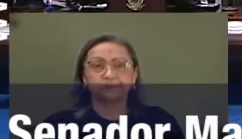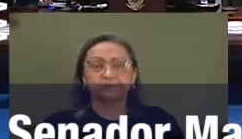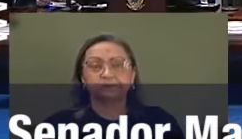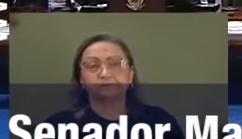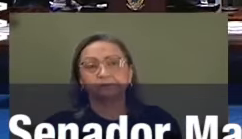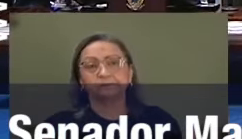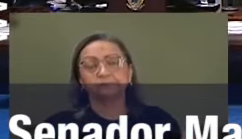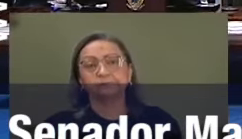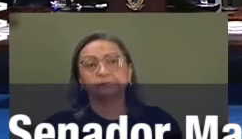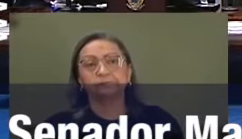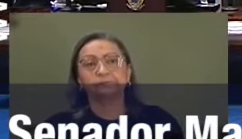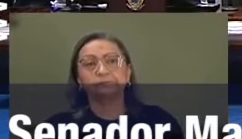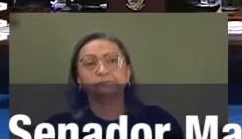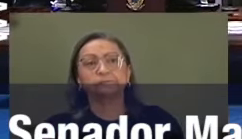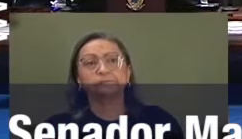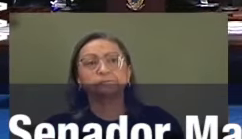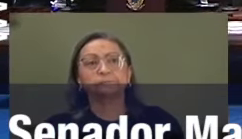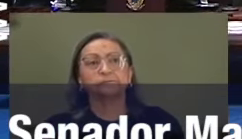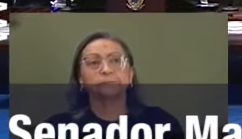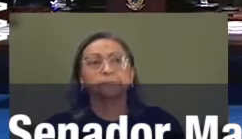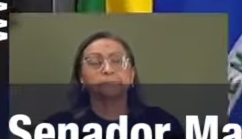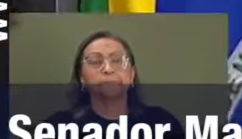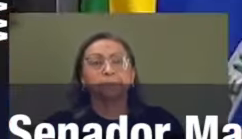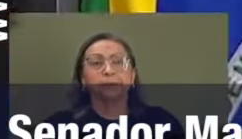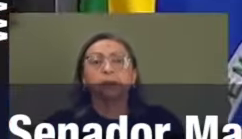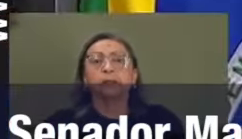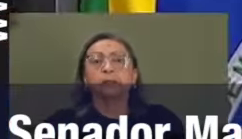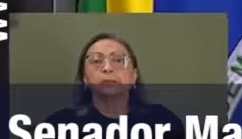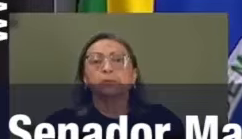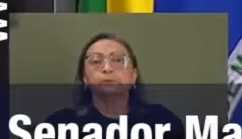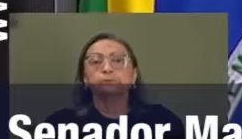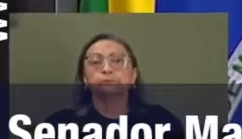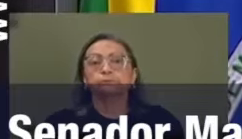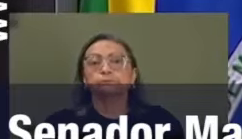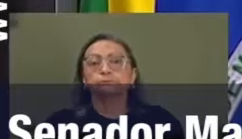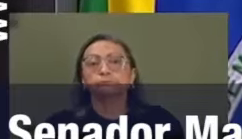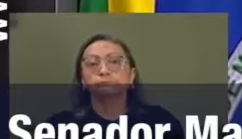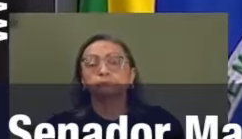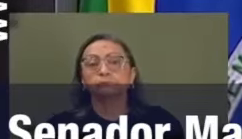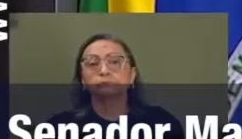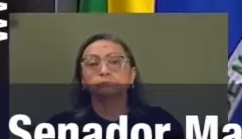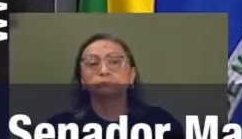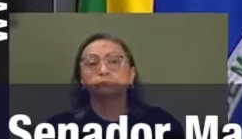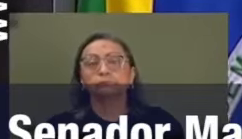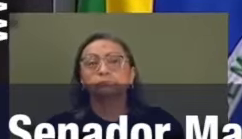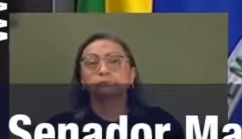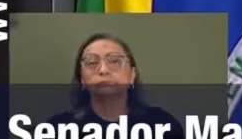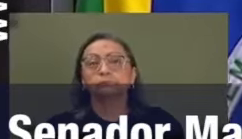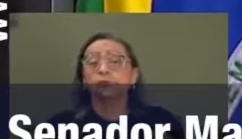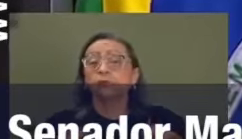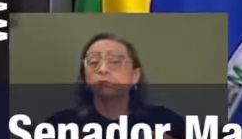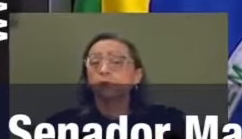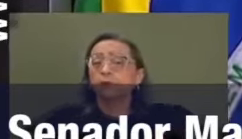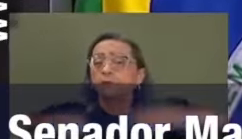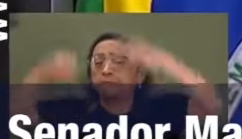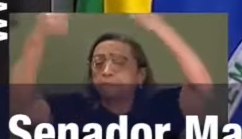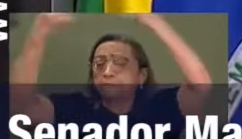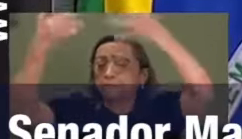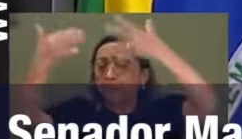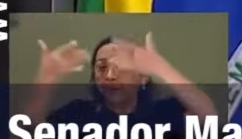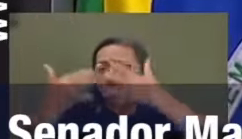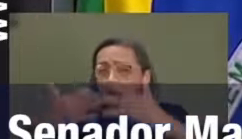Continuando o pronunciamento de Vossa Excelência. Bom, então para esclarecer, eu vou explicar como é que funciona